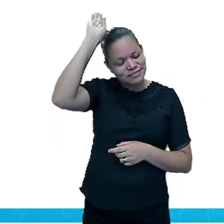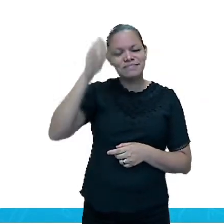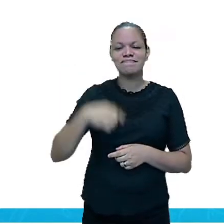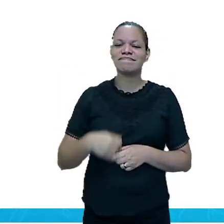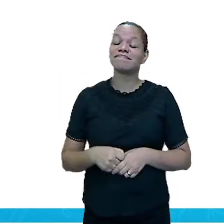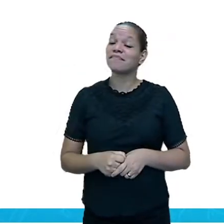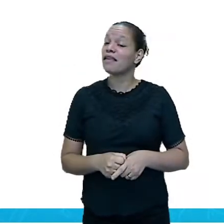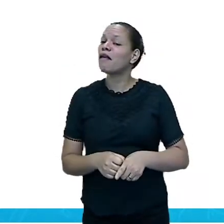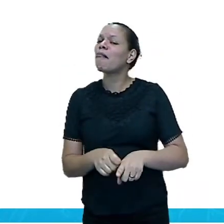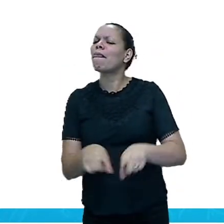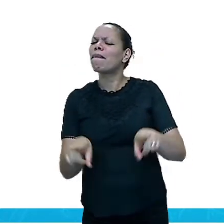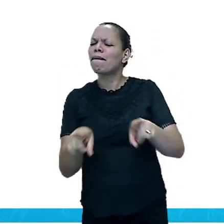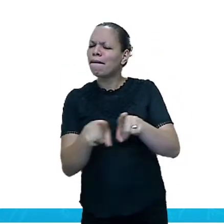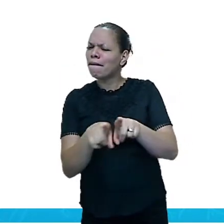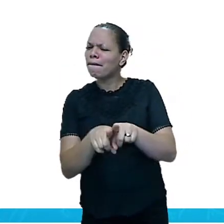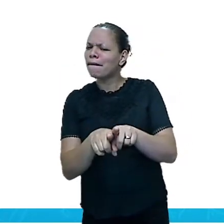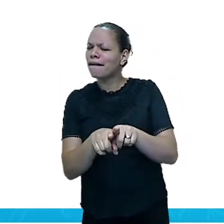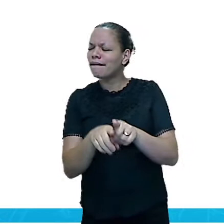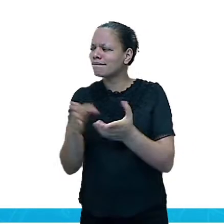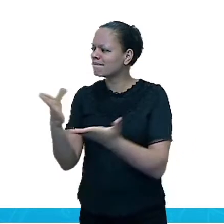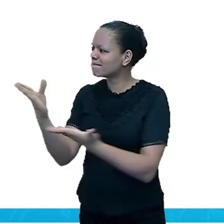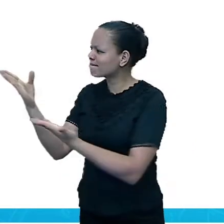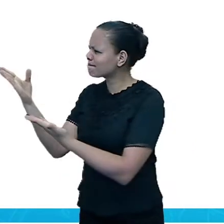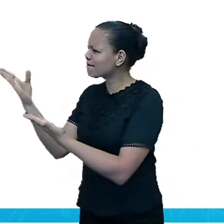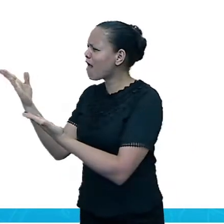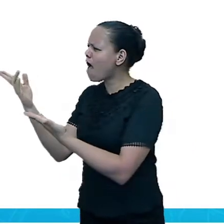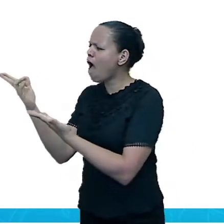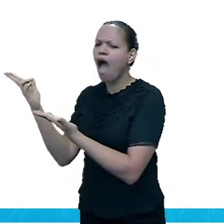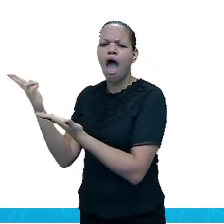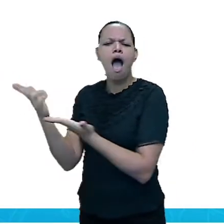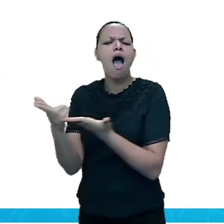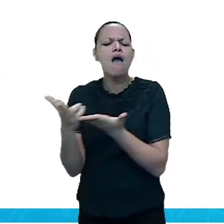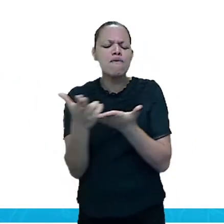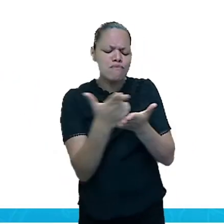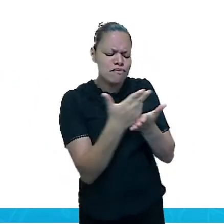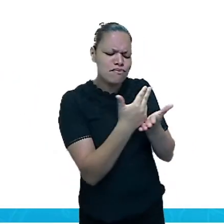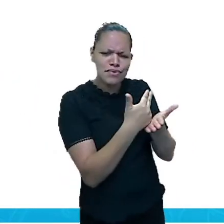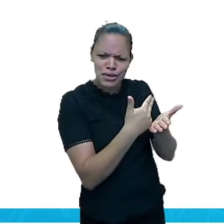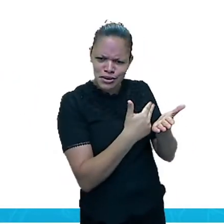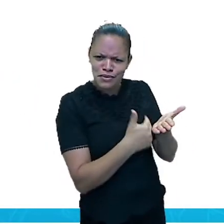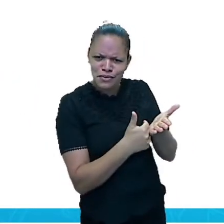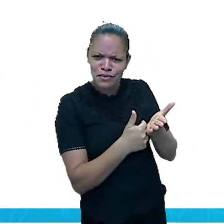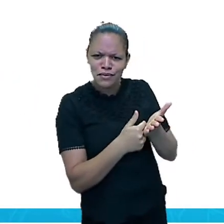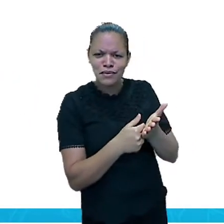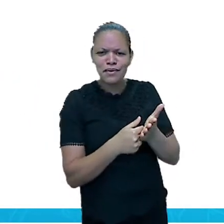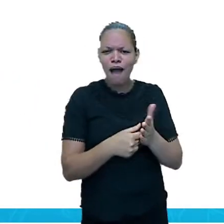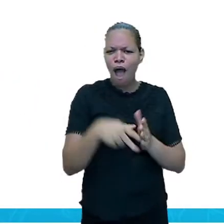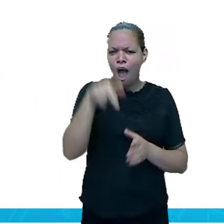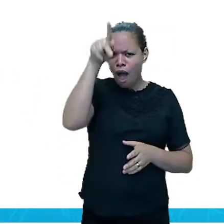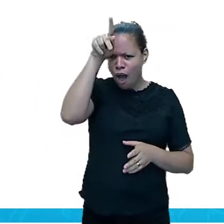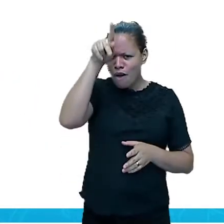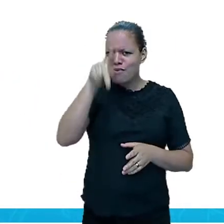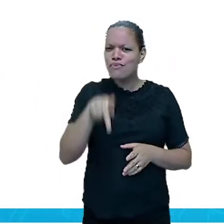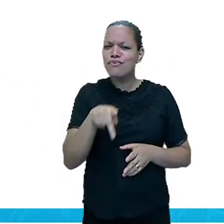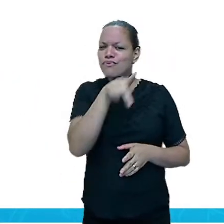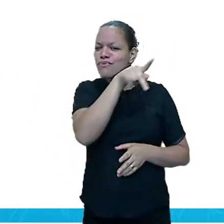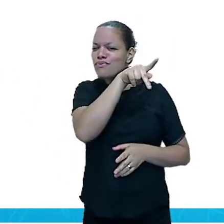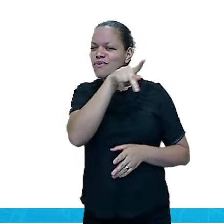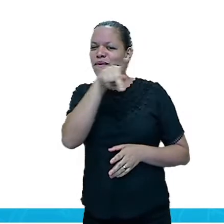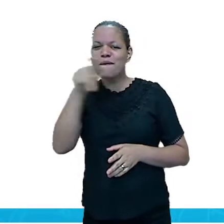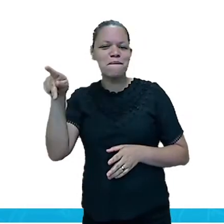temos aqui uma figura do Papa João Paulo II. Então, dentro dos números romanos, no cotidiano,